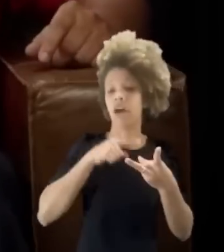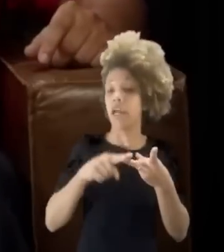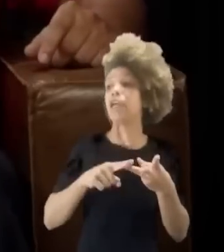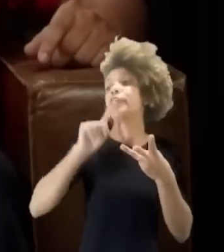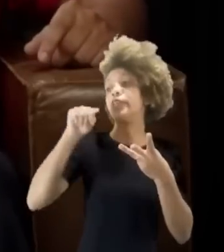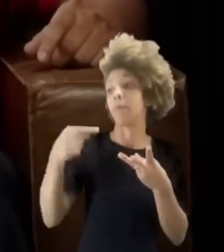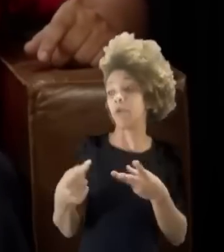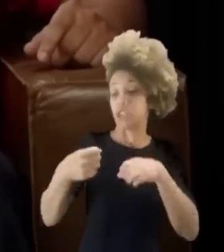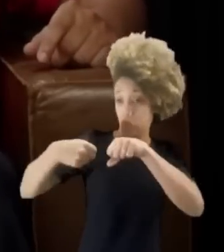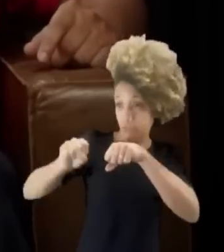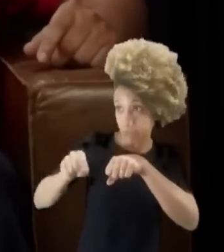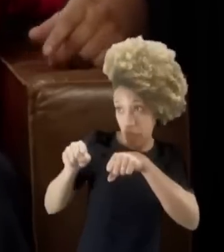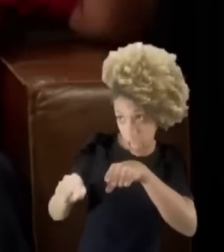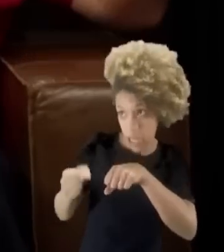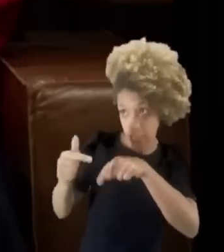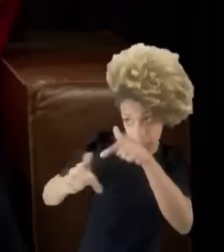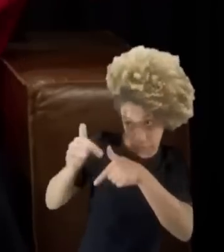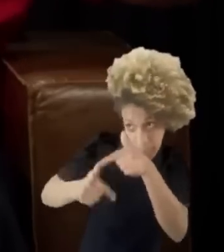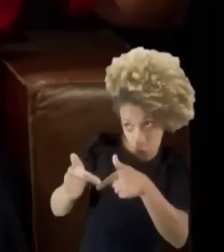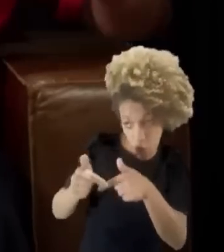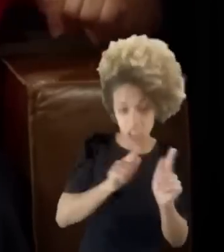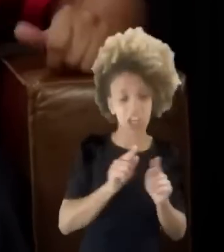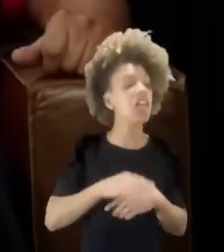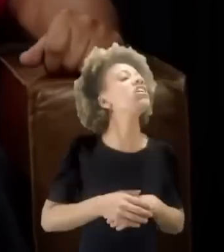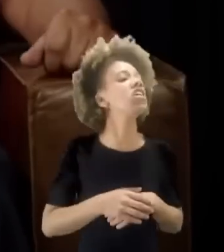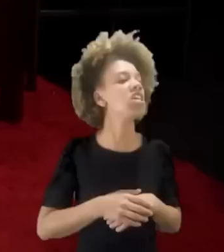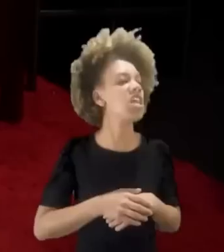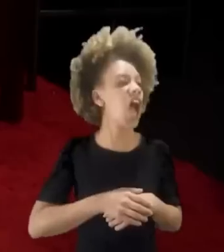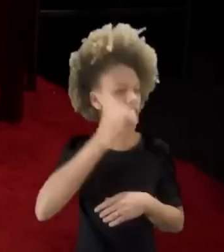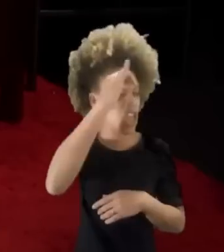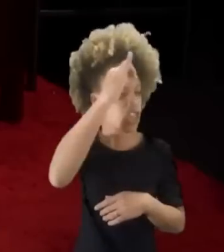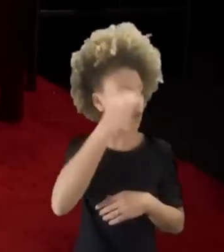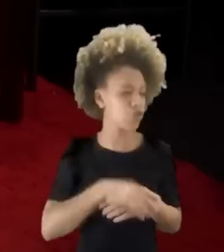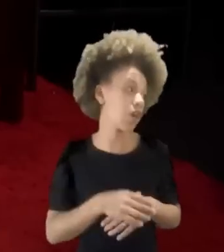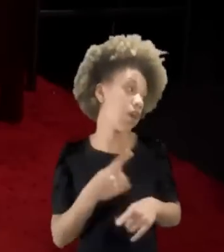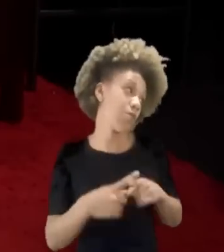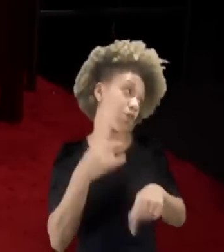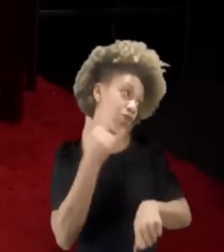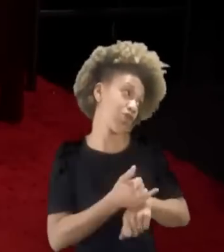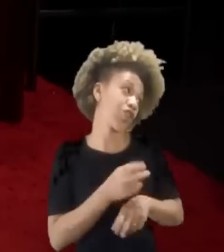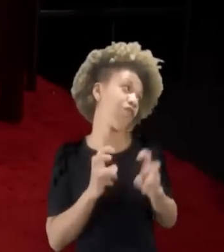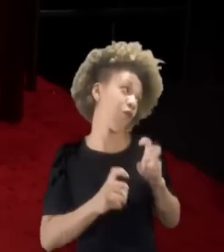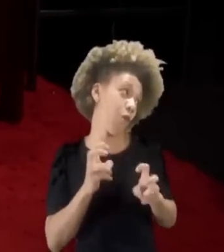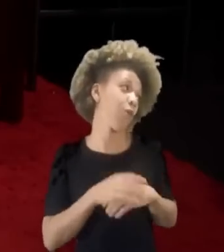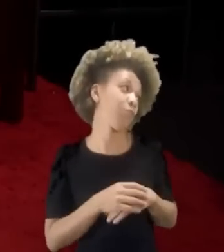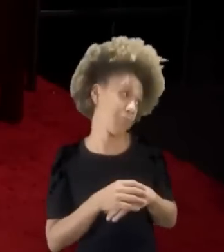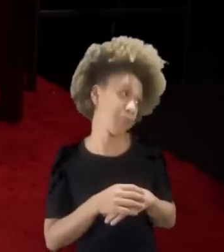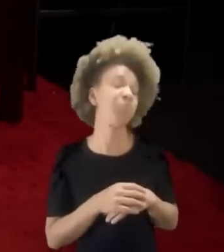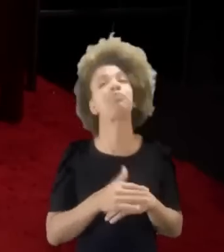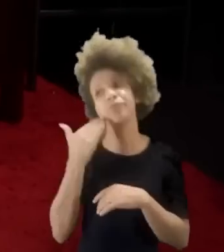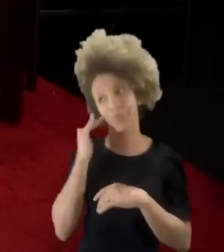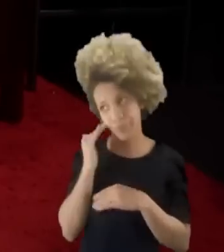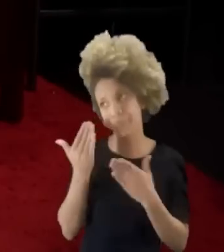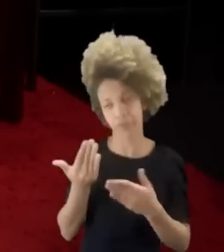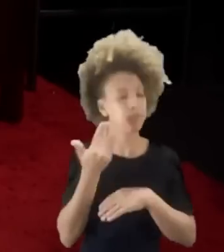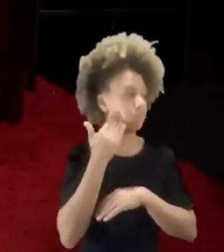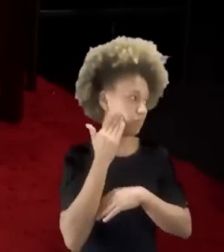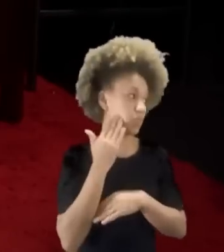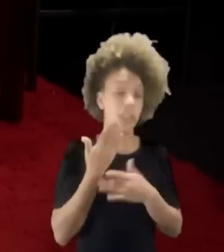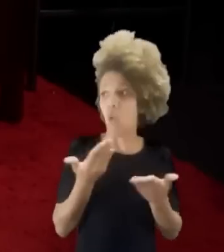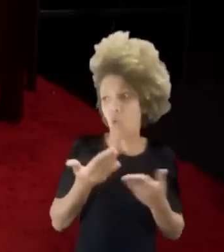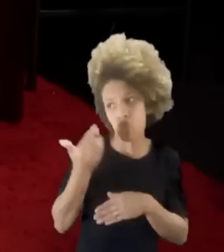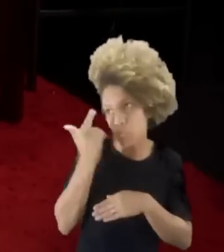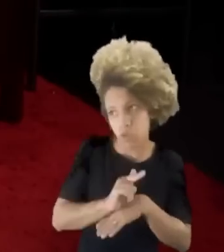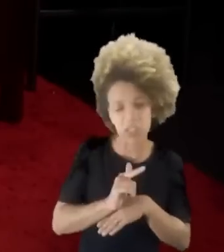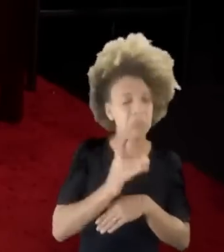no outro dia o entregador que furou a greve vai falar isso seu trouxa é que teu chefe é um robô entendeu Entendi então você não consegue Então hoje